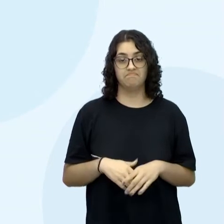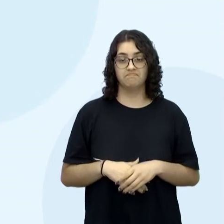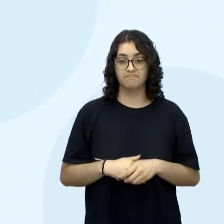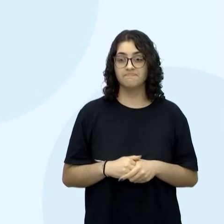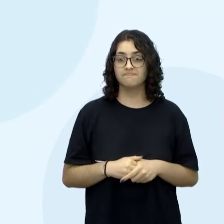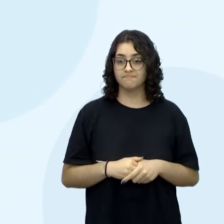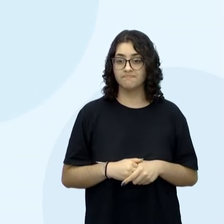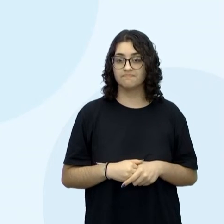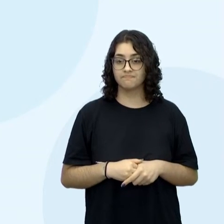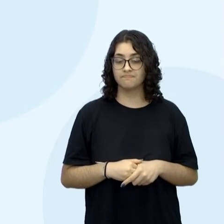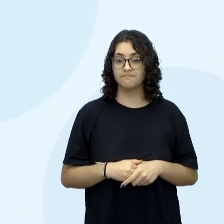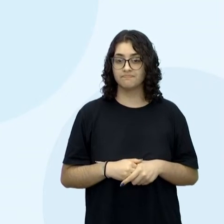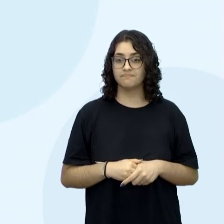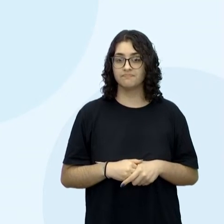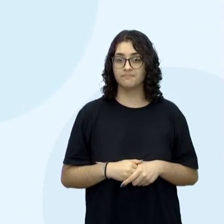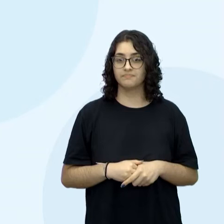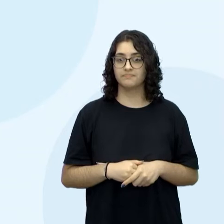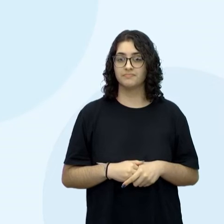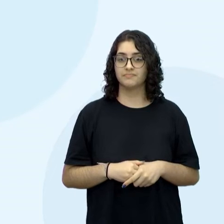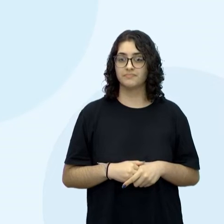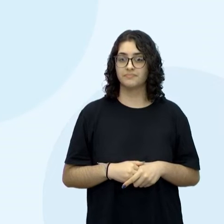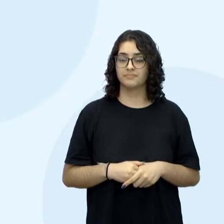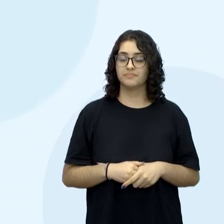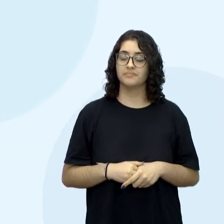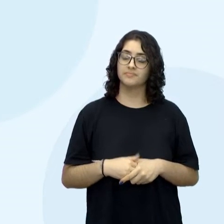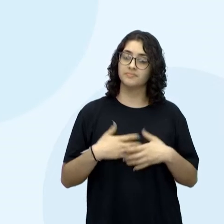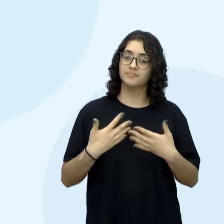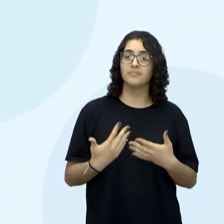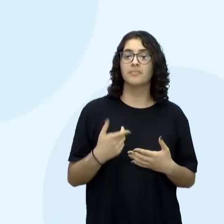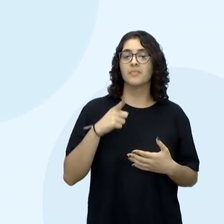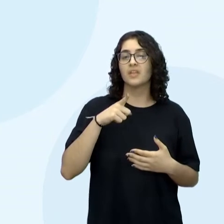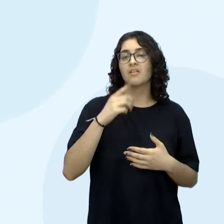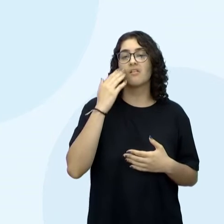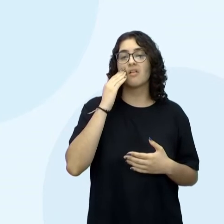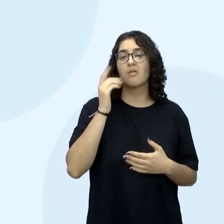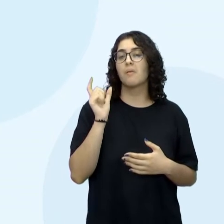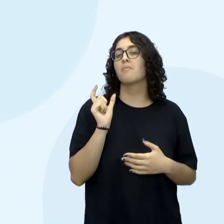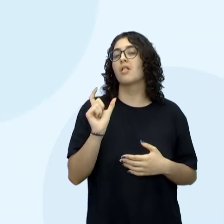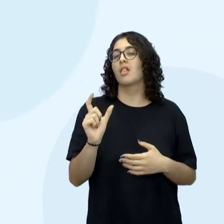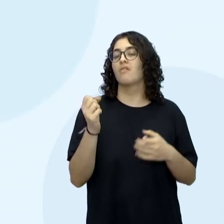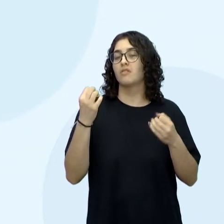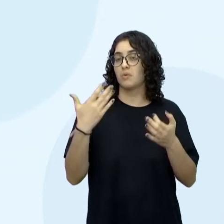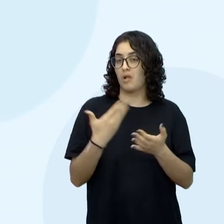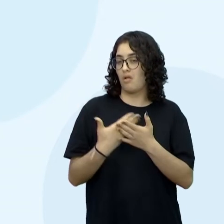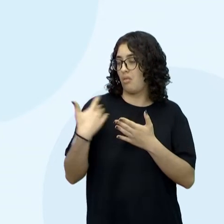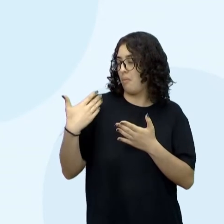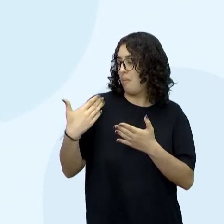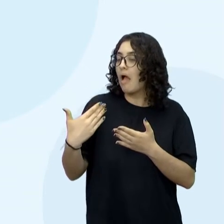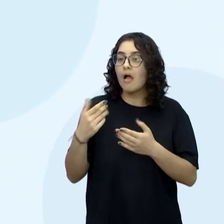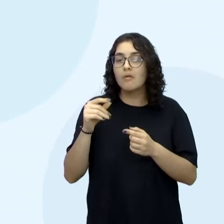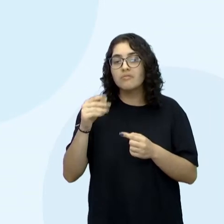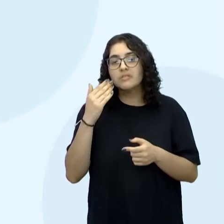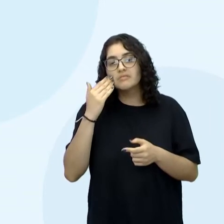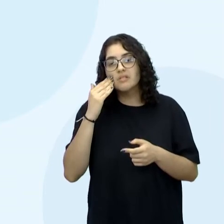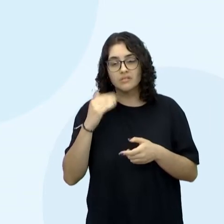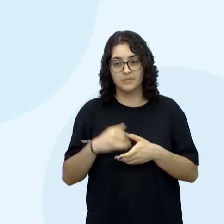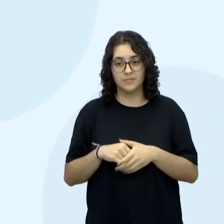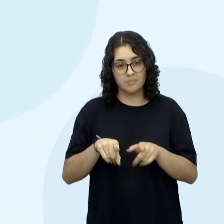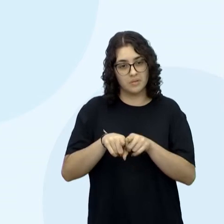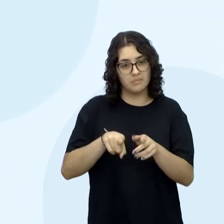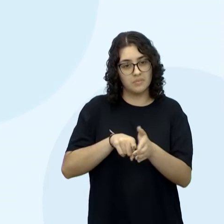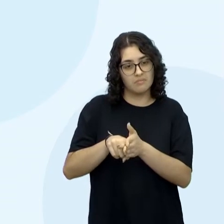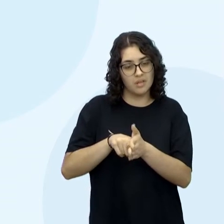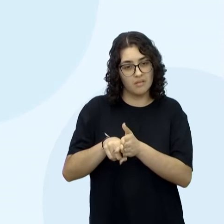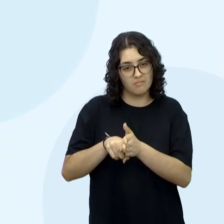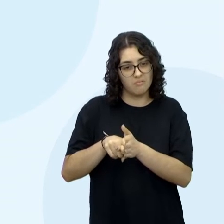que a gente está acabando daqui a pouquinho. Então, para você, o que você entendeu do que foi dito sobre eugenia, faz a sua